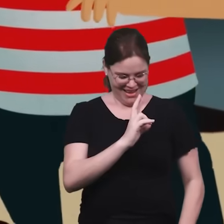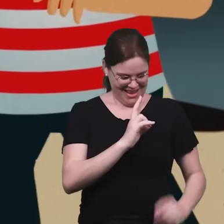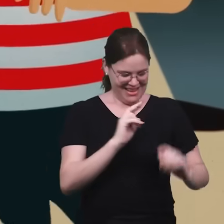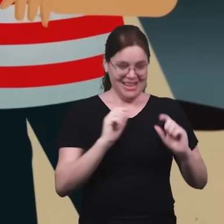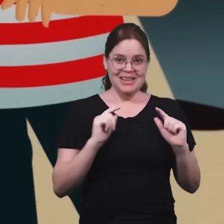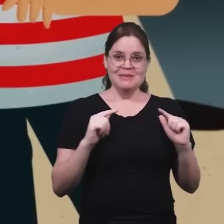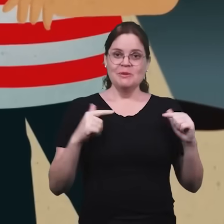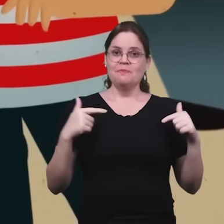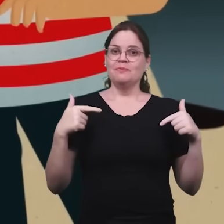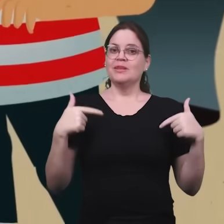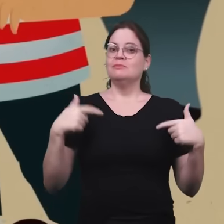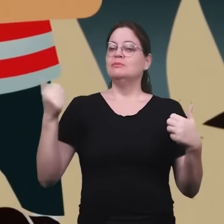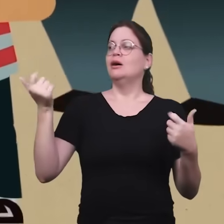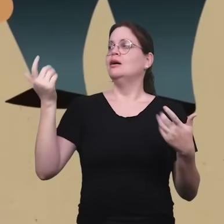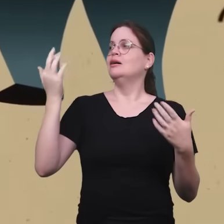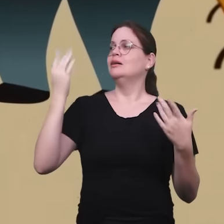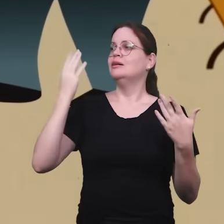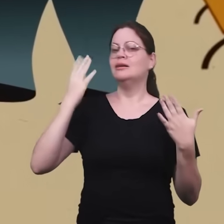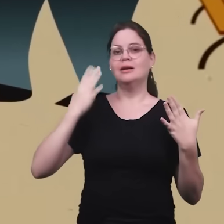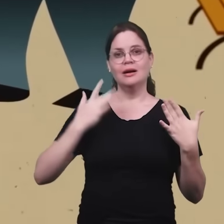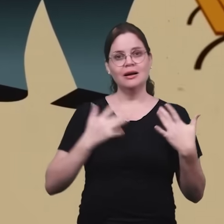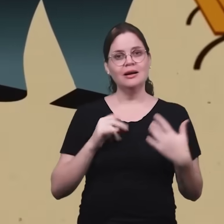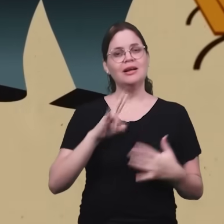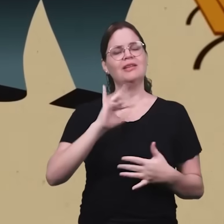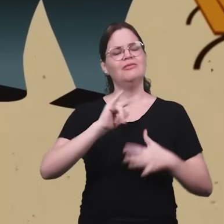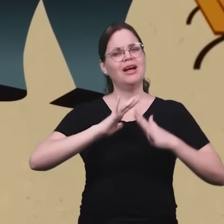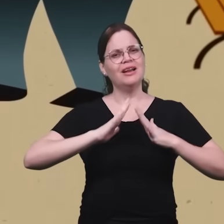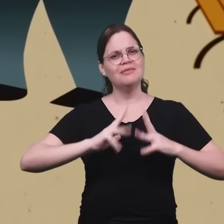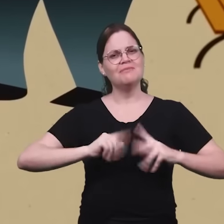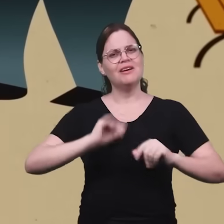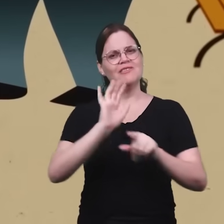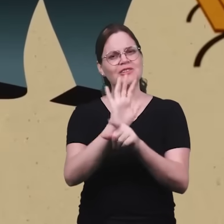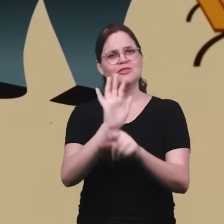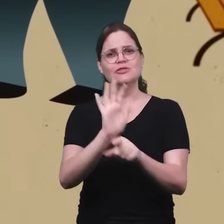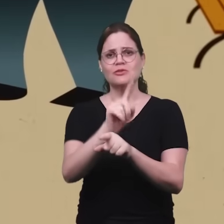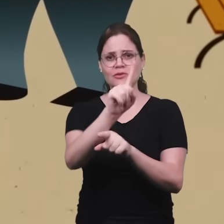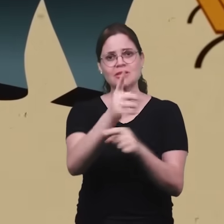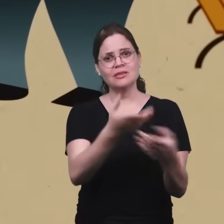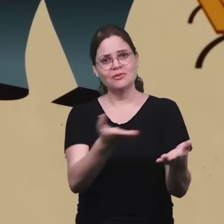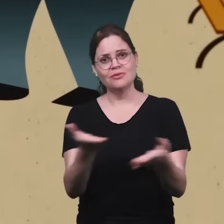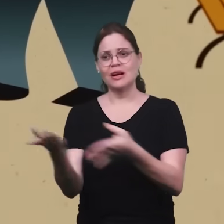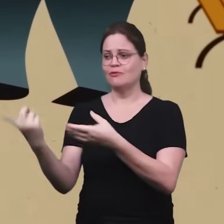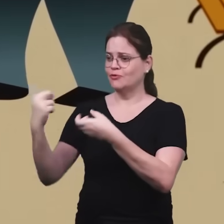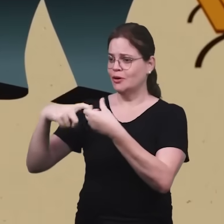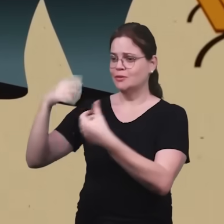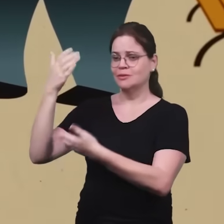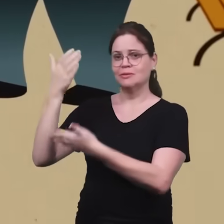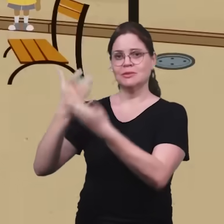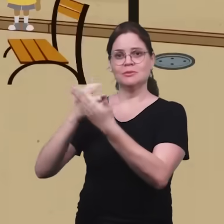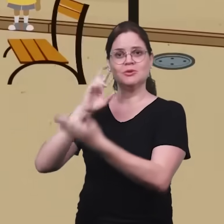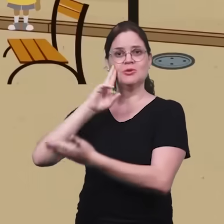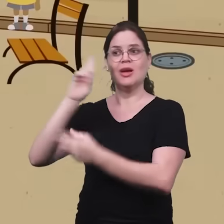se compadecerá. Torne para o nosso Deus, porque